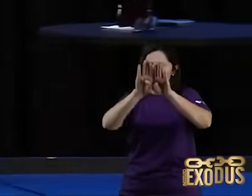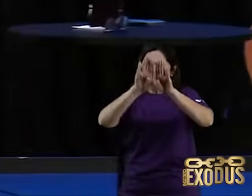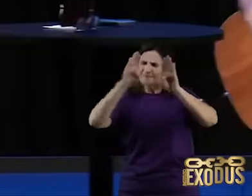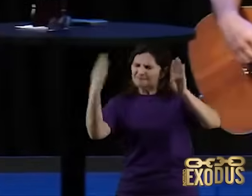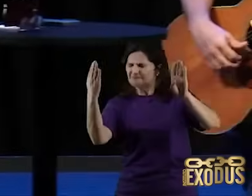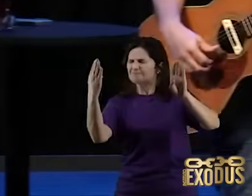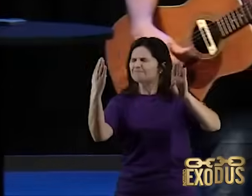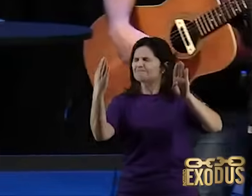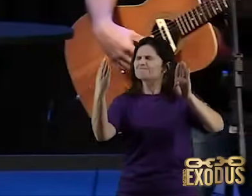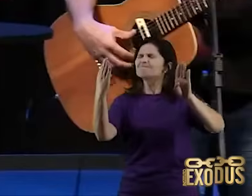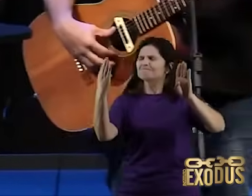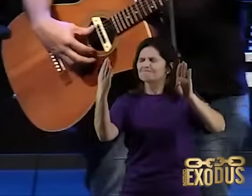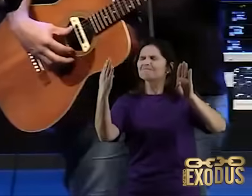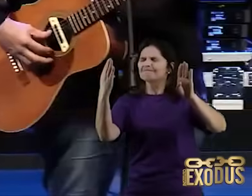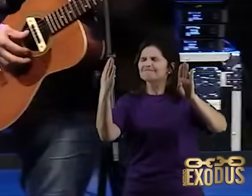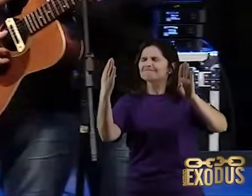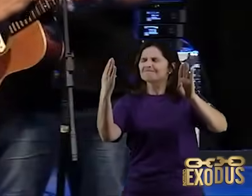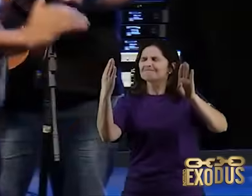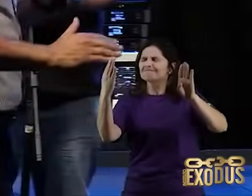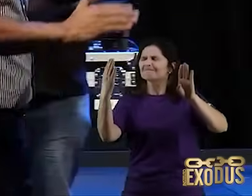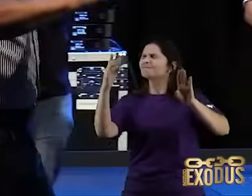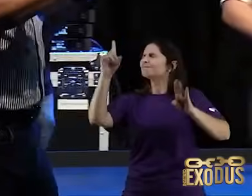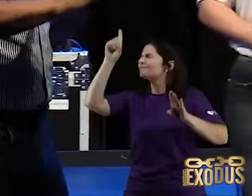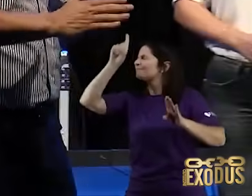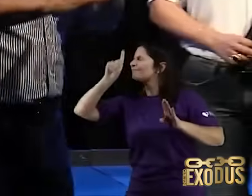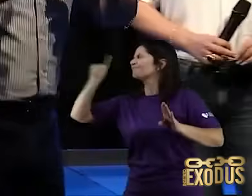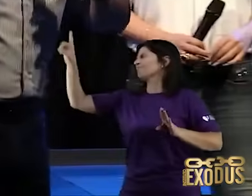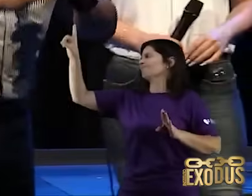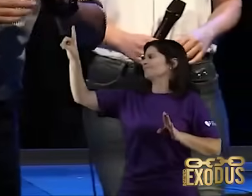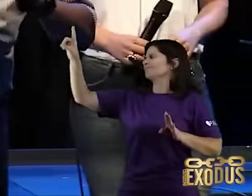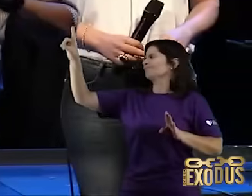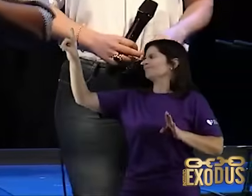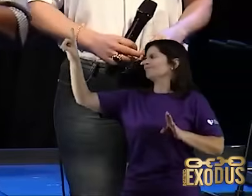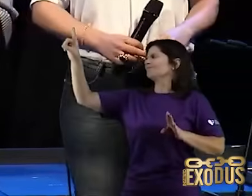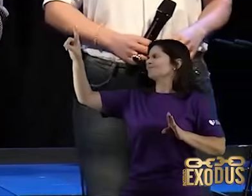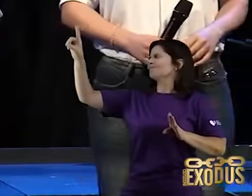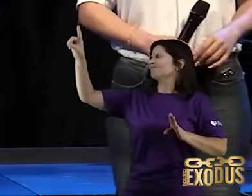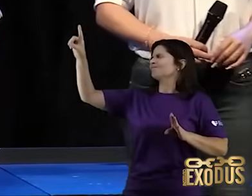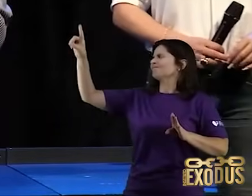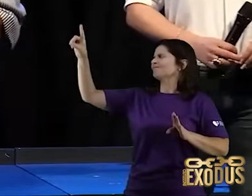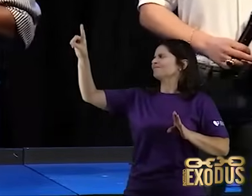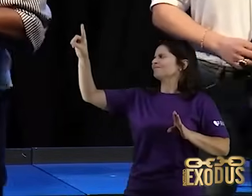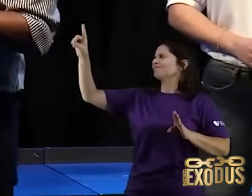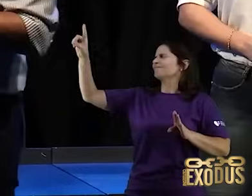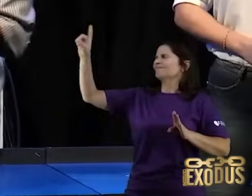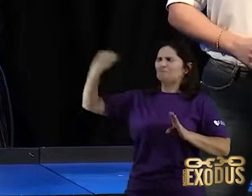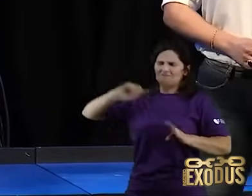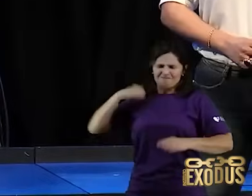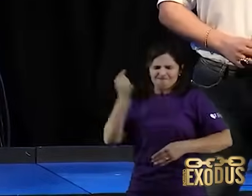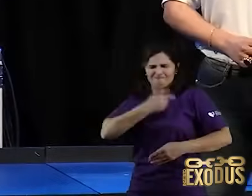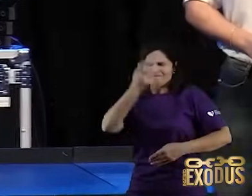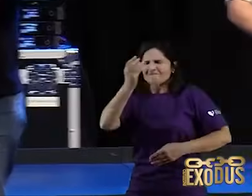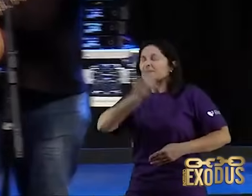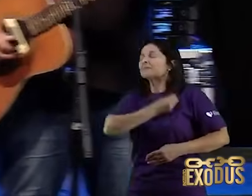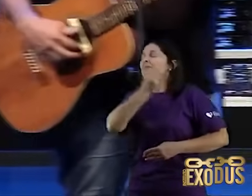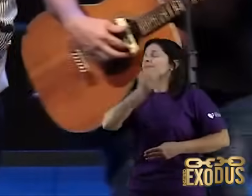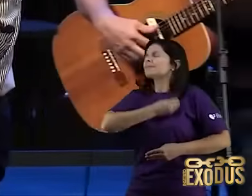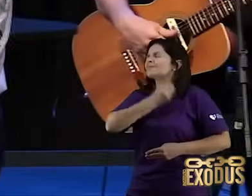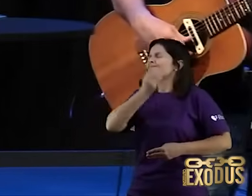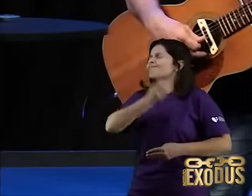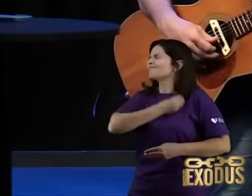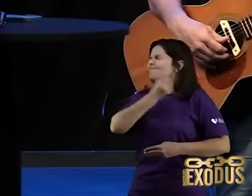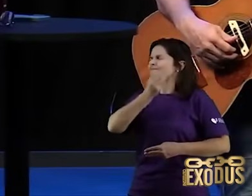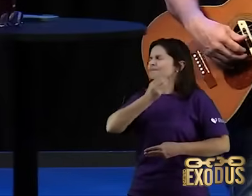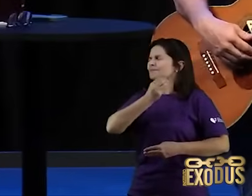também ninguém vai conseguir abrir mas o Senhor é Deus em nossa vida não deixe que os nossos sonhos